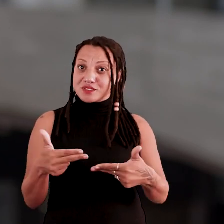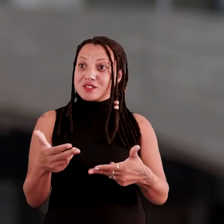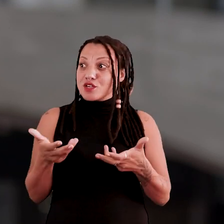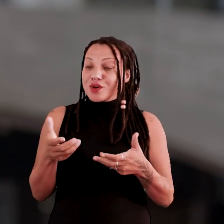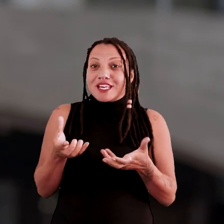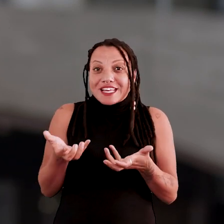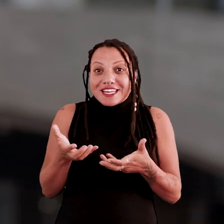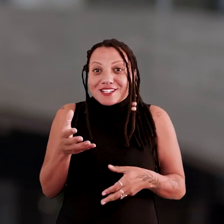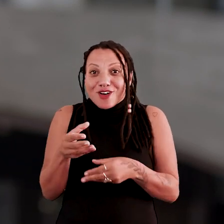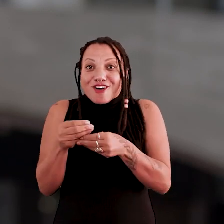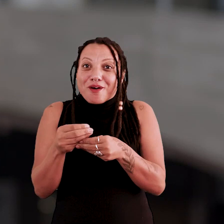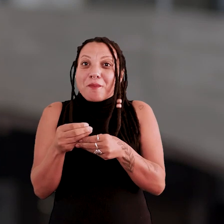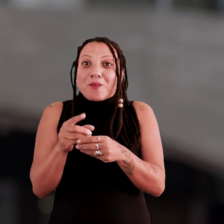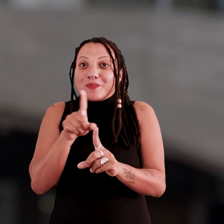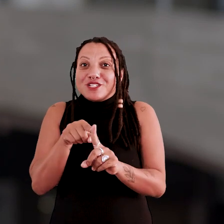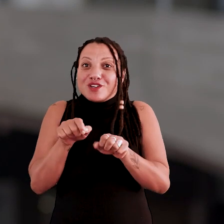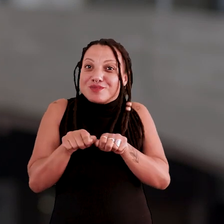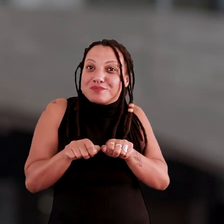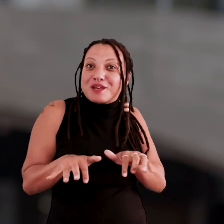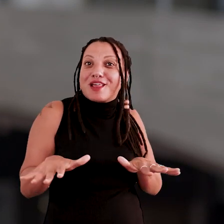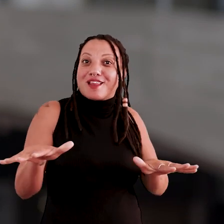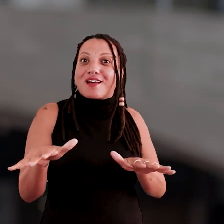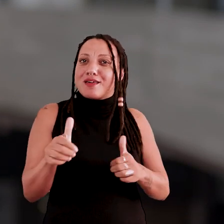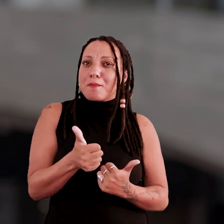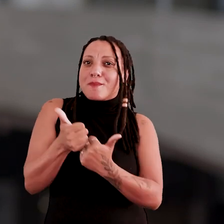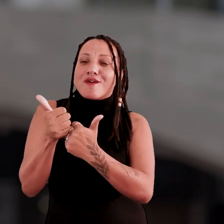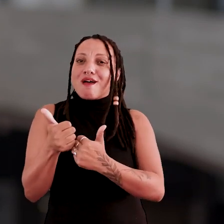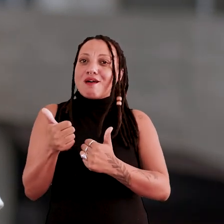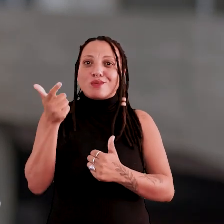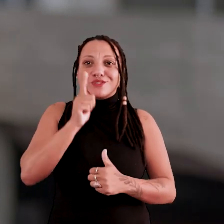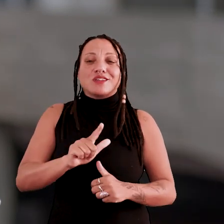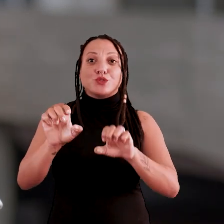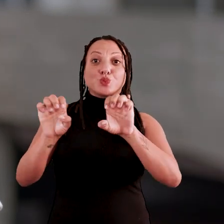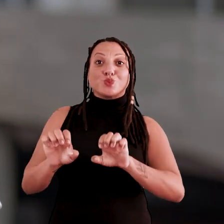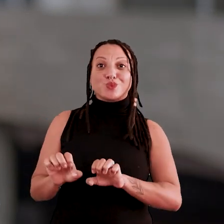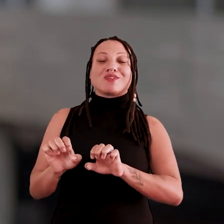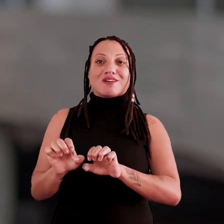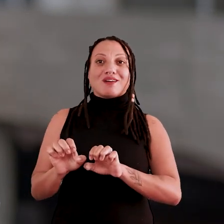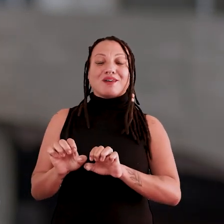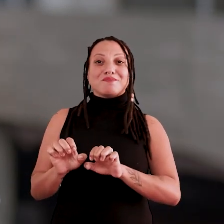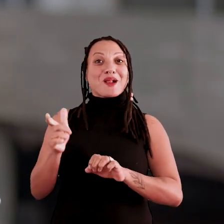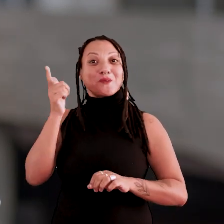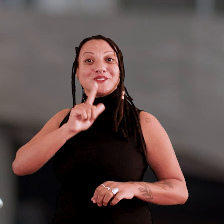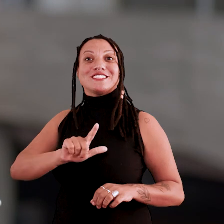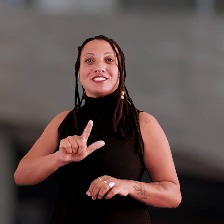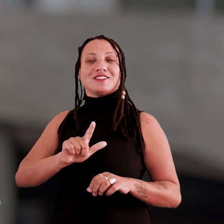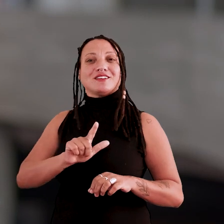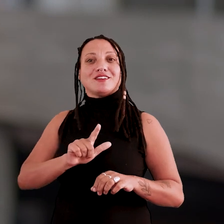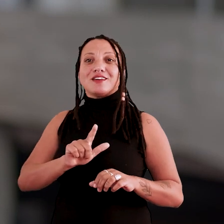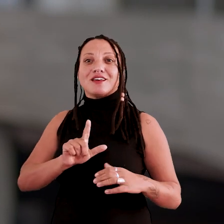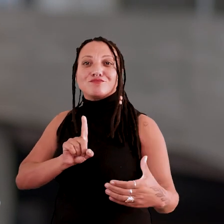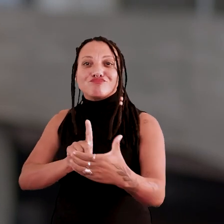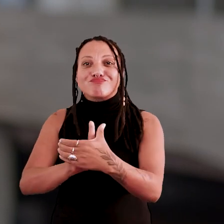isso, o objetivo principal do meu trabalho foi alimentar uma nova visão da pessoa indígena, uma visão não mais